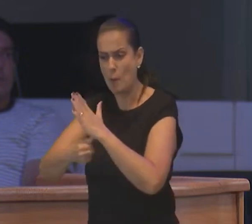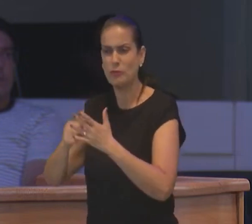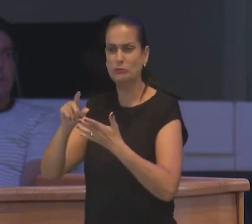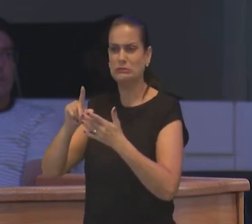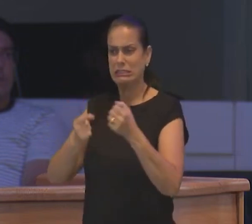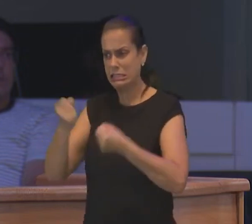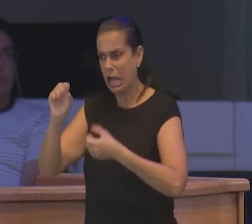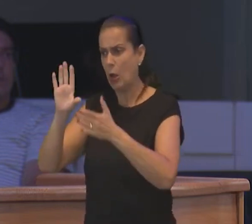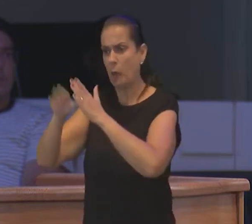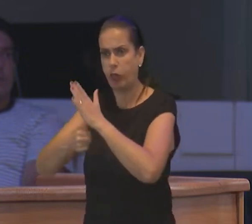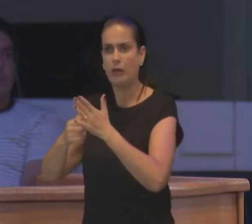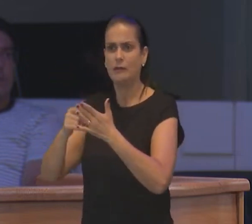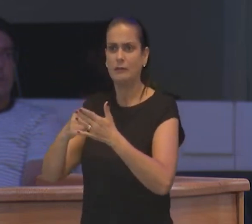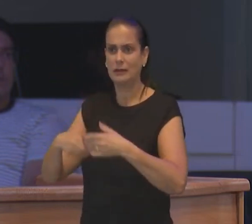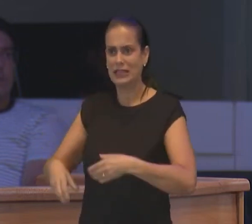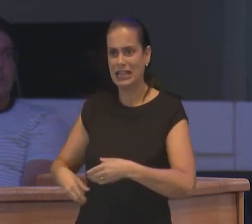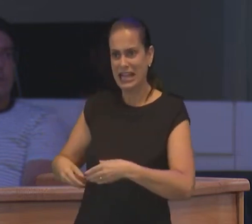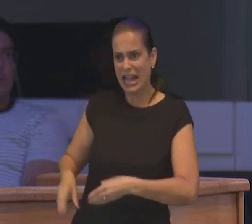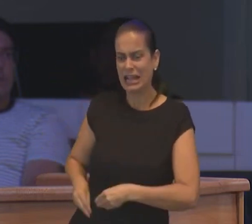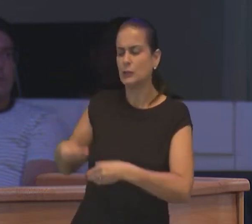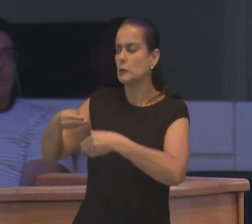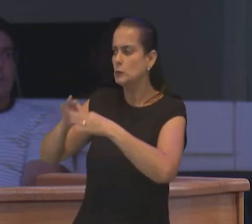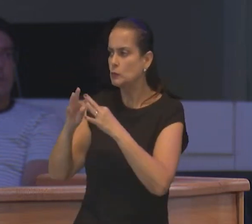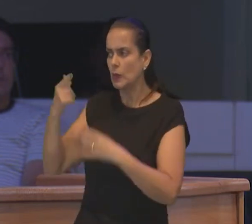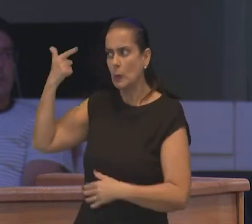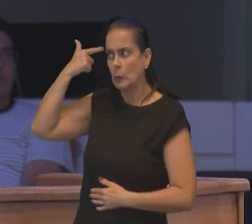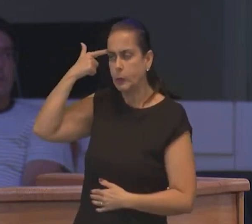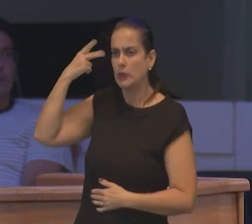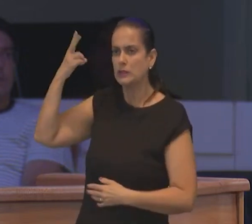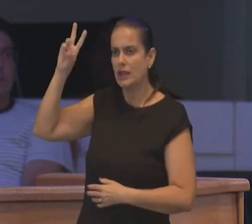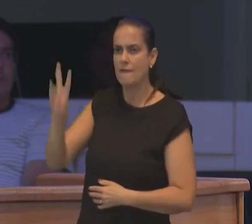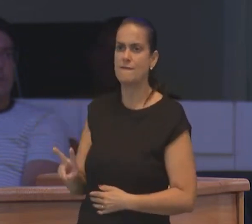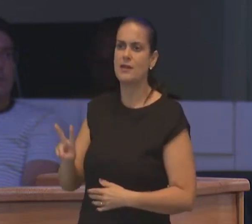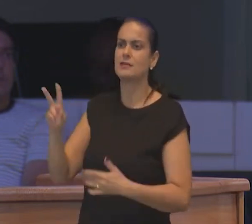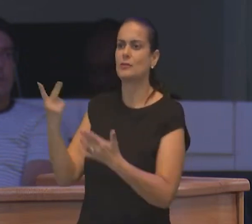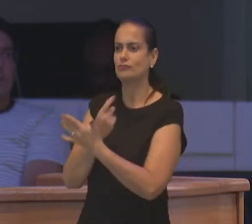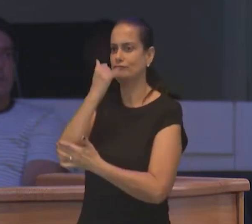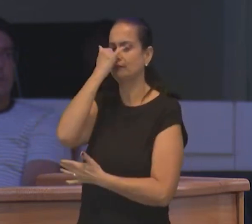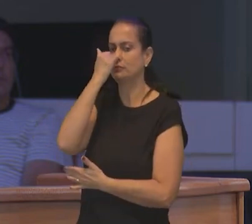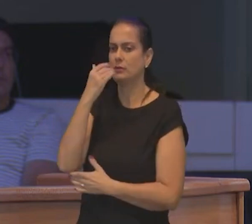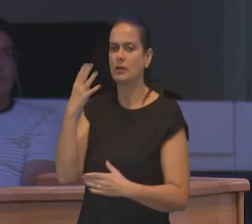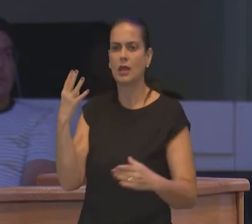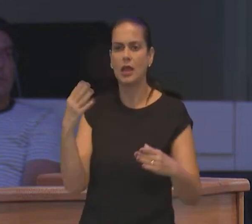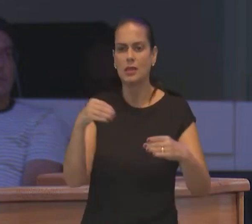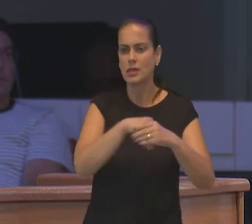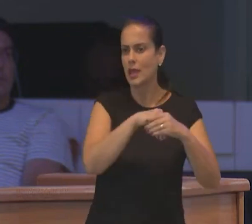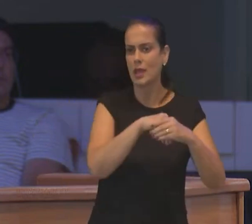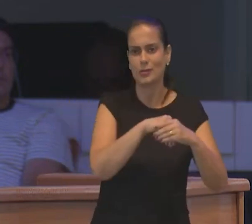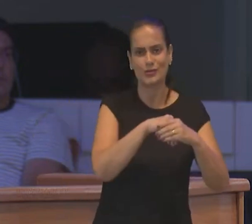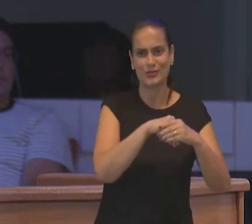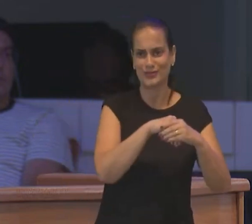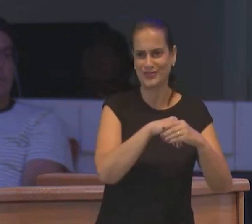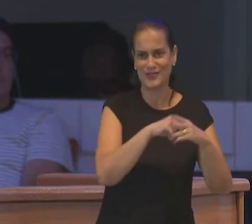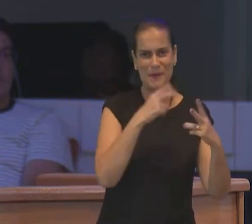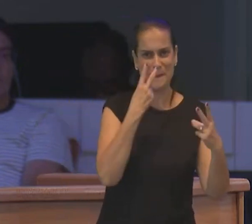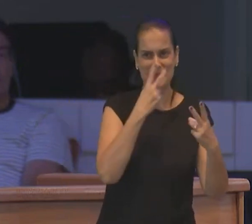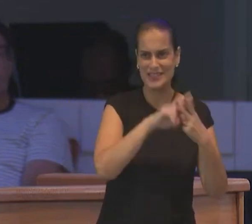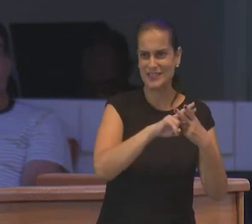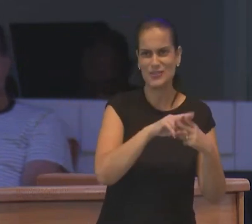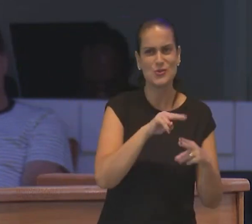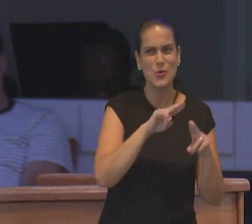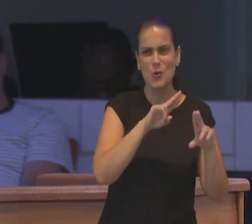minha carteira, já colocaram 3 armas na minha cabeça, mas dentro do presídio nunca aconteceu nada